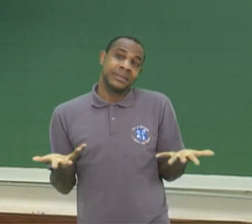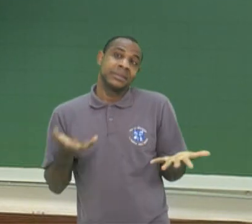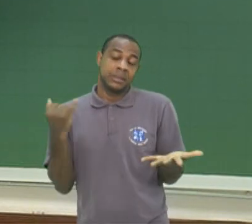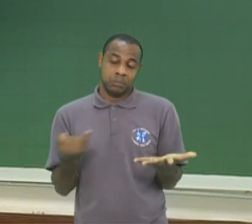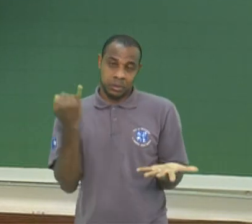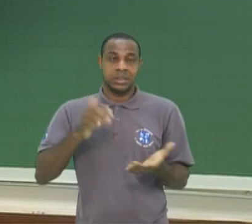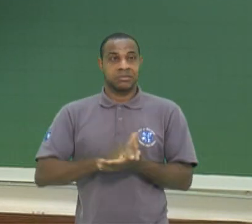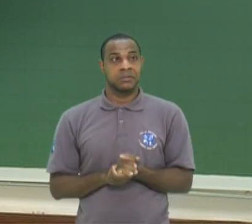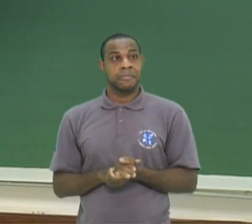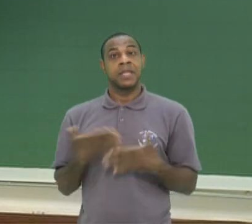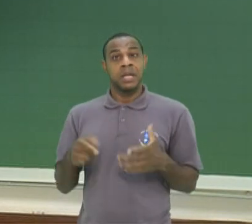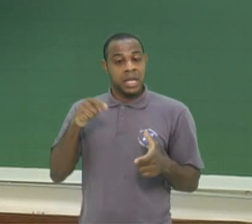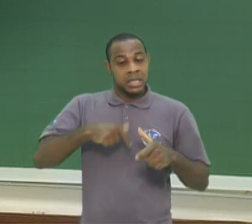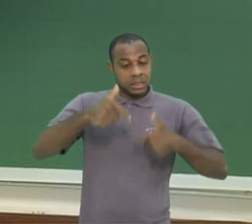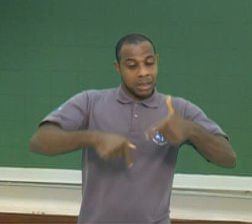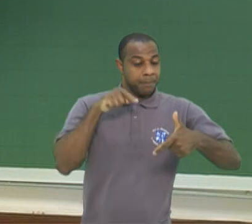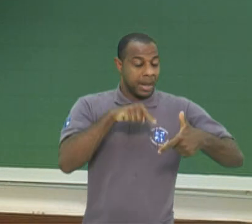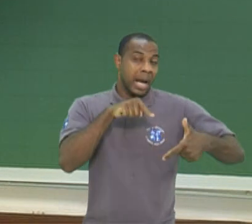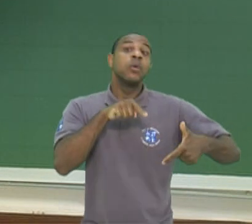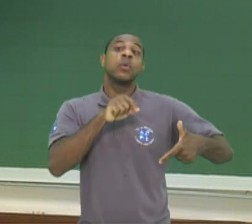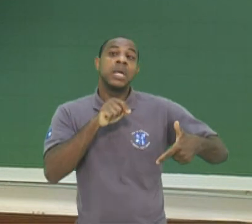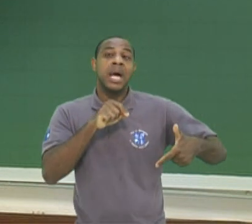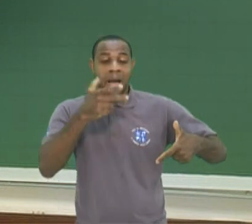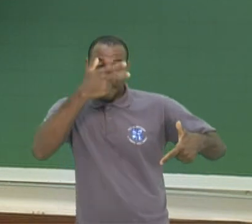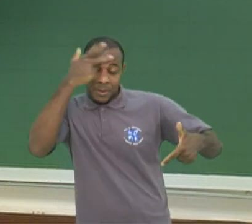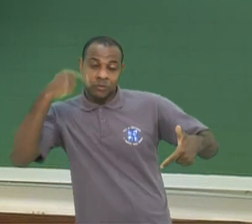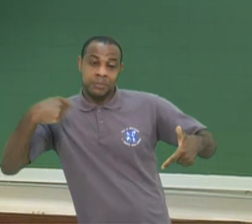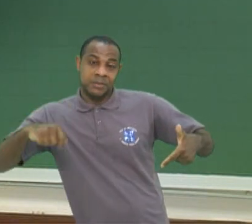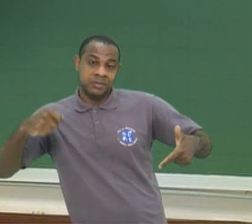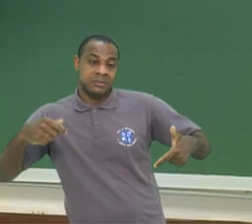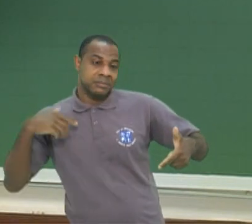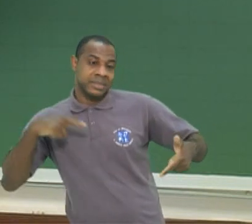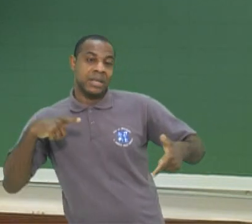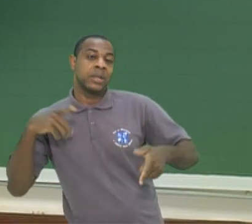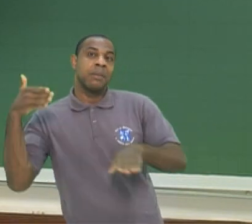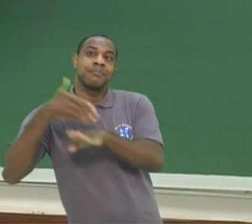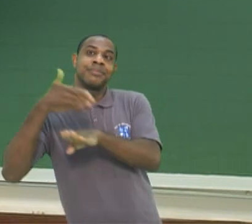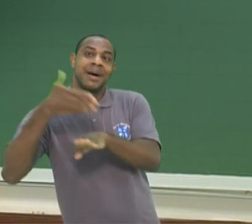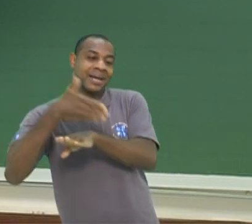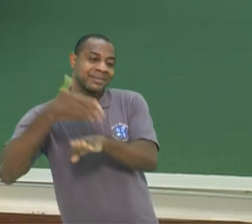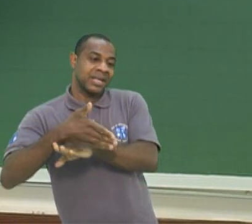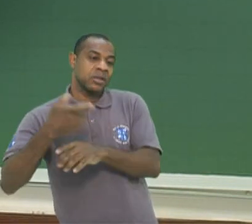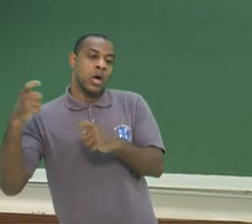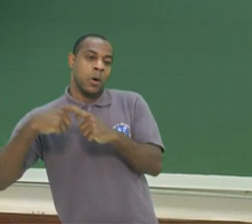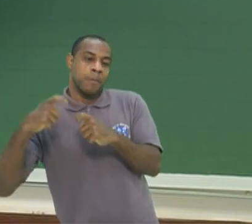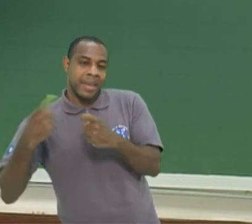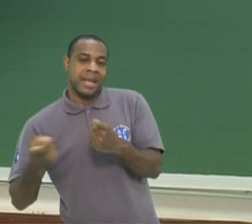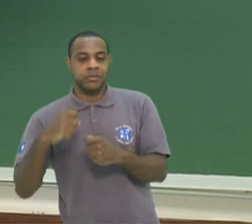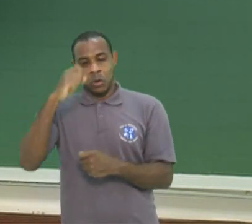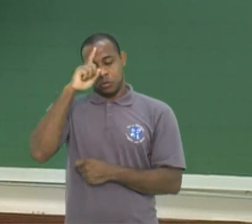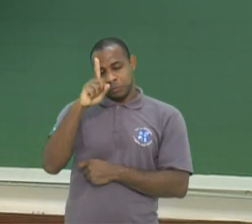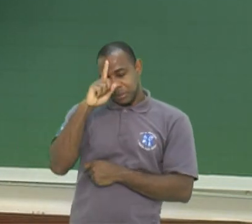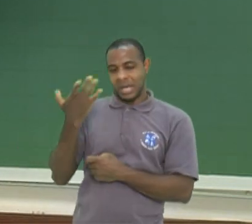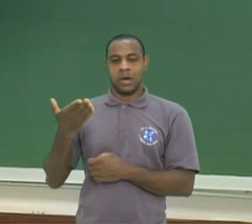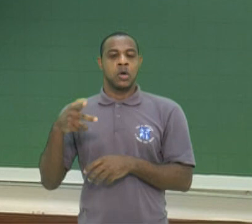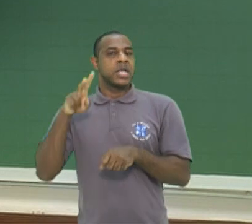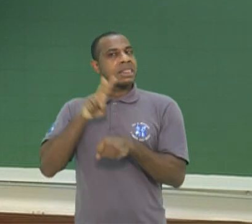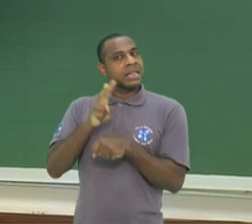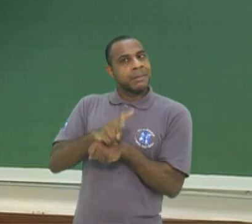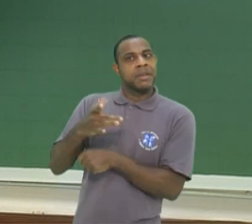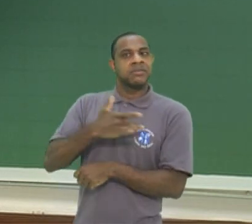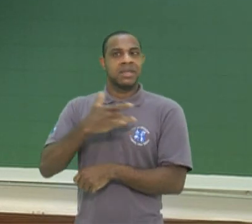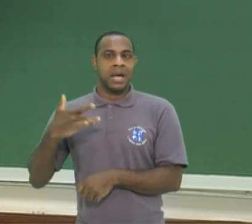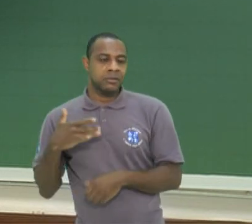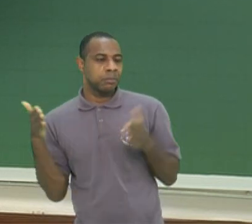é a partir desse serviço que muitas pessoas têm acesso a um médico, a um hospital, a um tratamento de